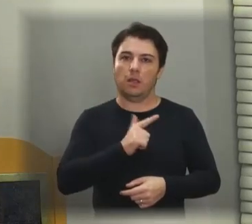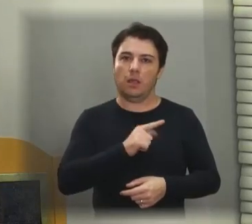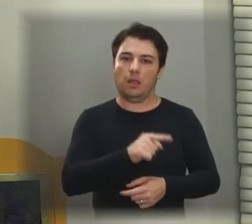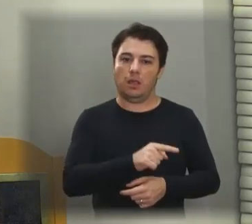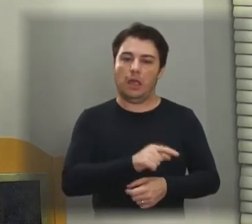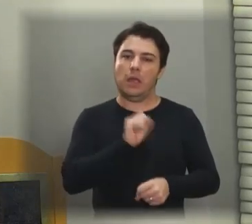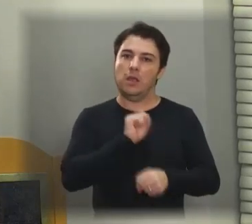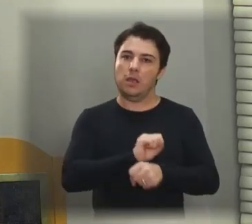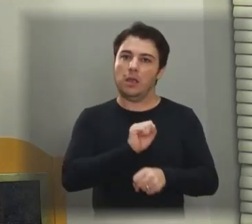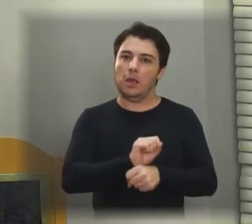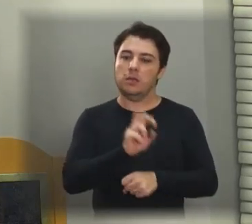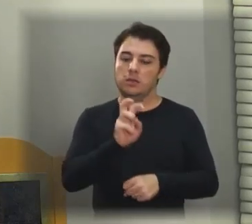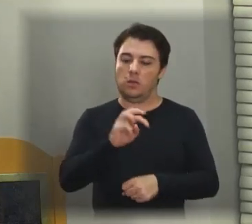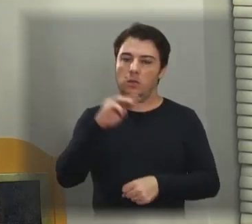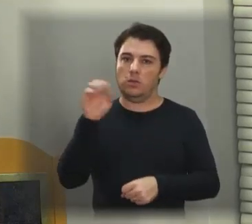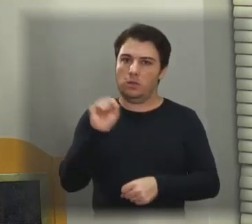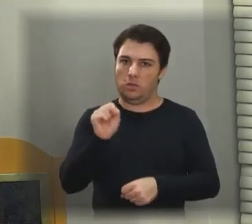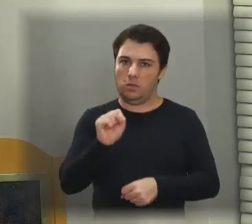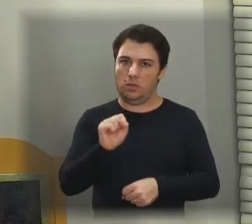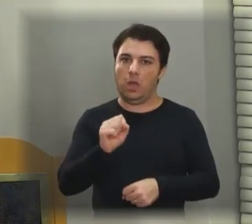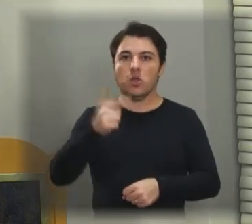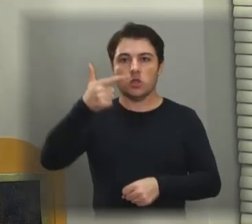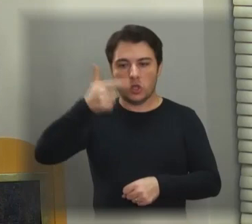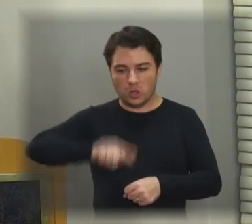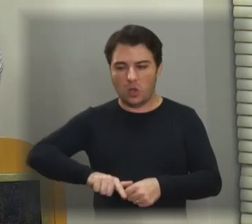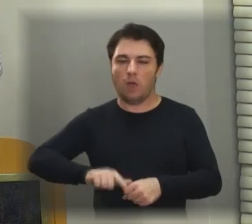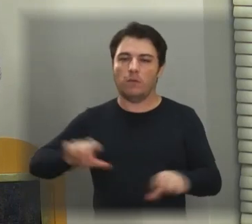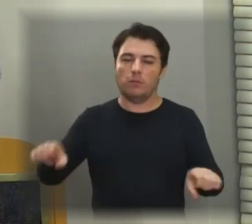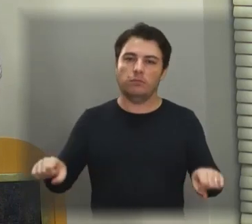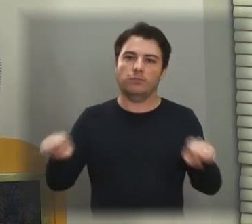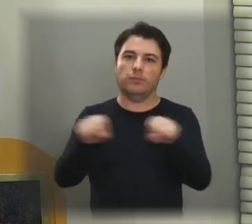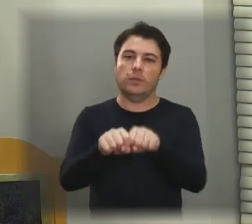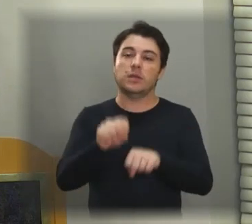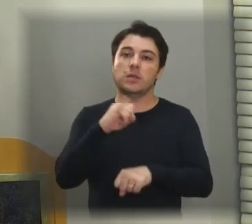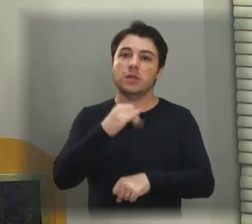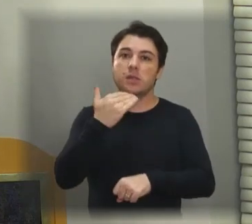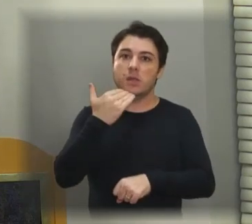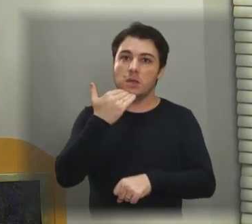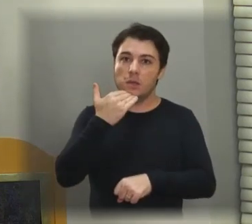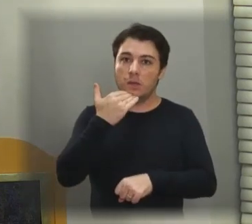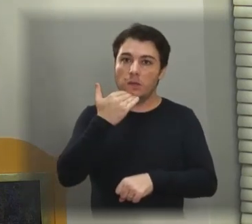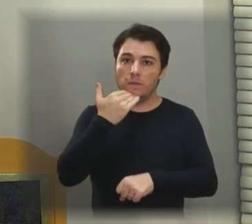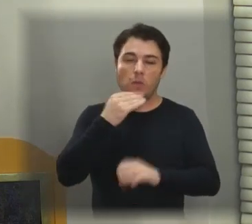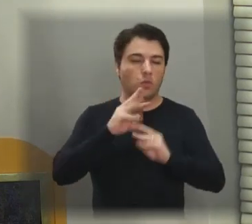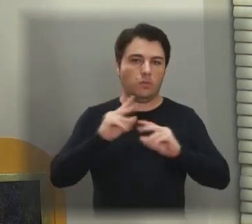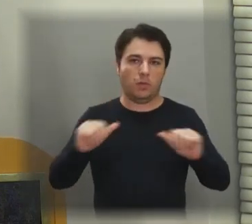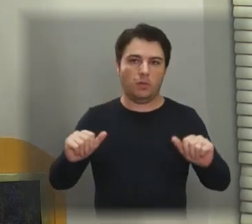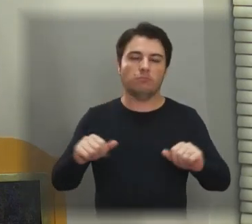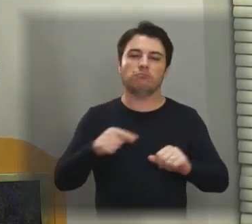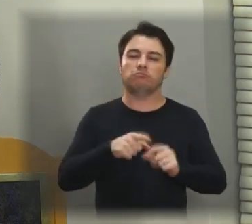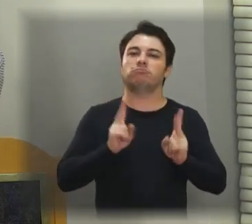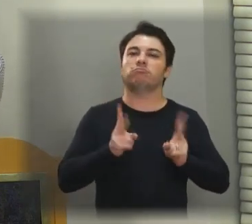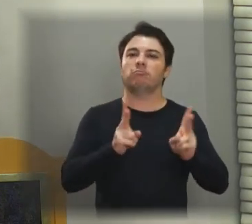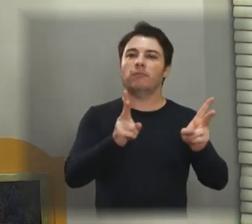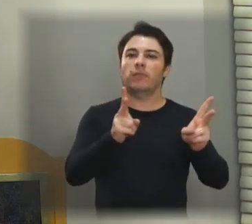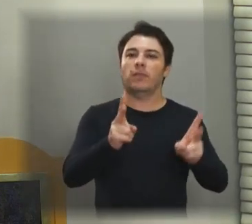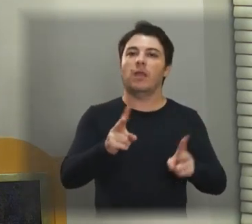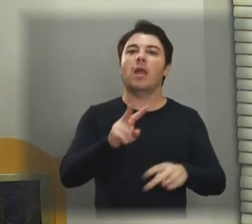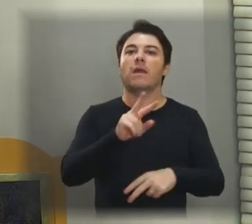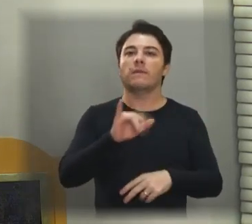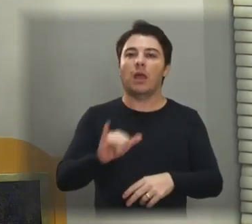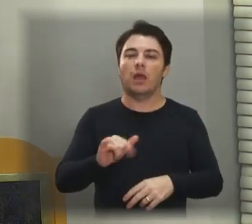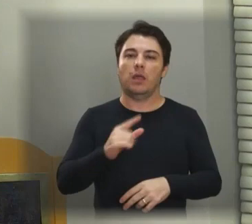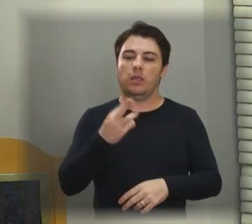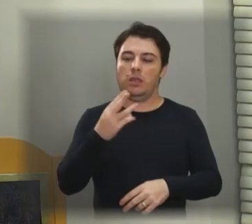desliga aguarda 5 segundos e liga de novo subprefeito desapareceu fica ligado mas a hora que ele ligou defeito continua e